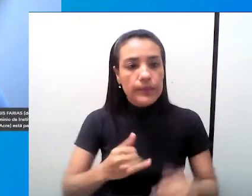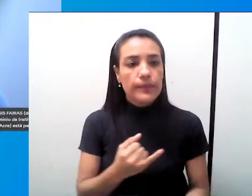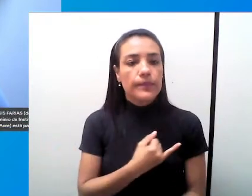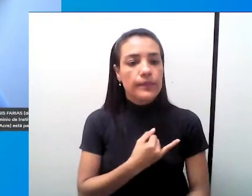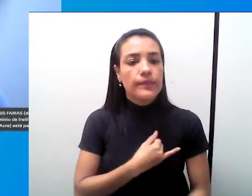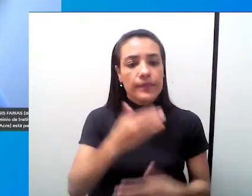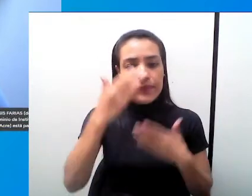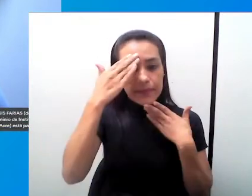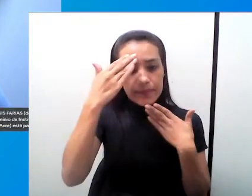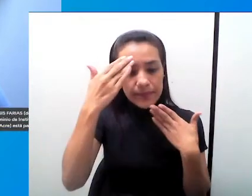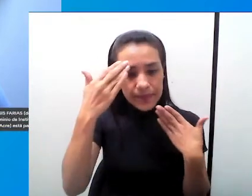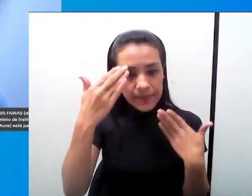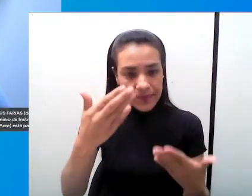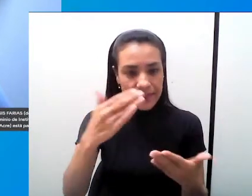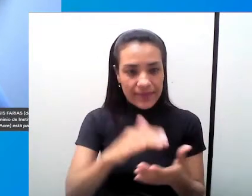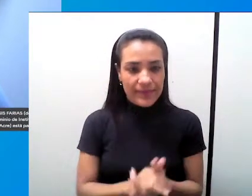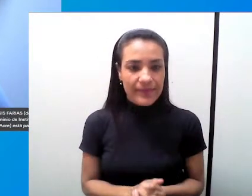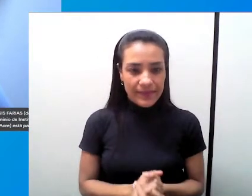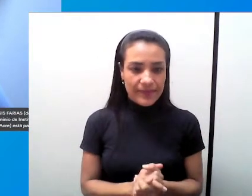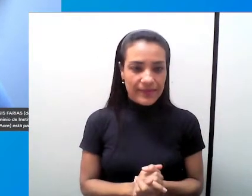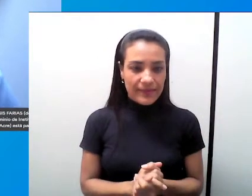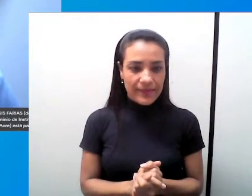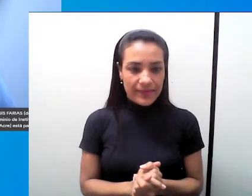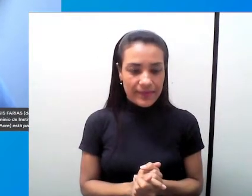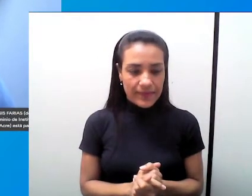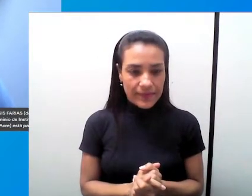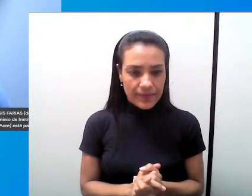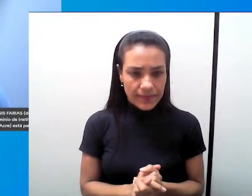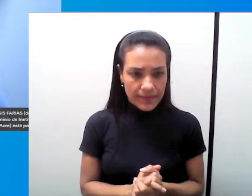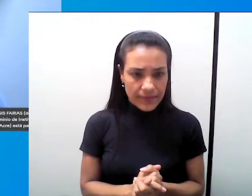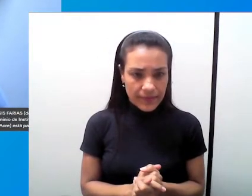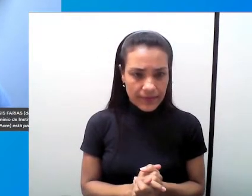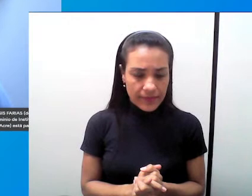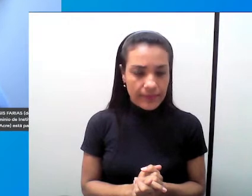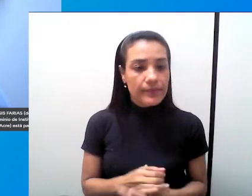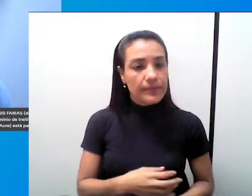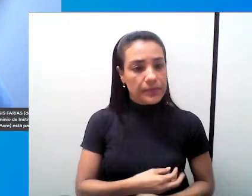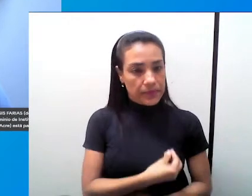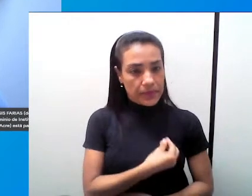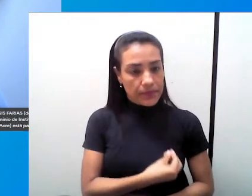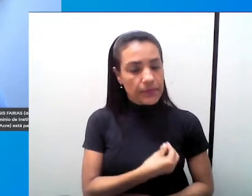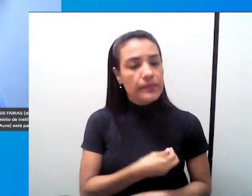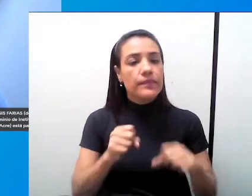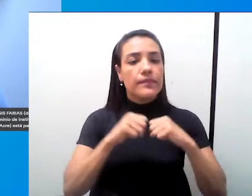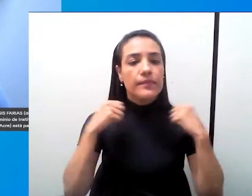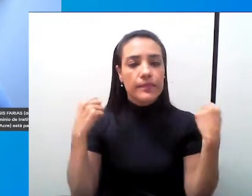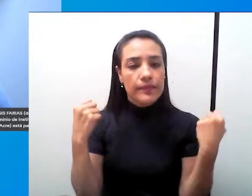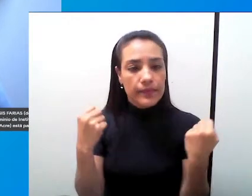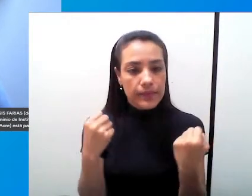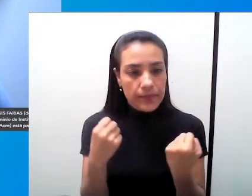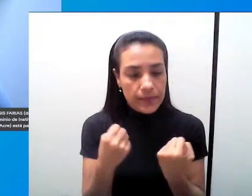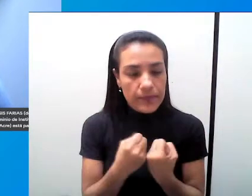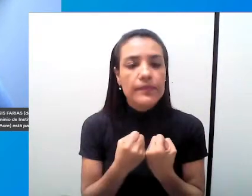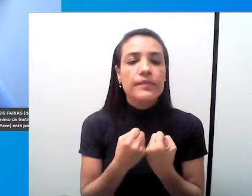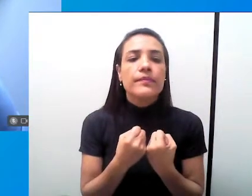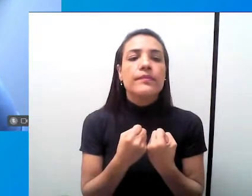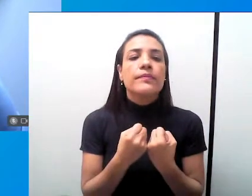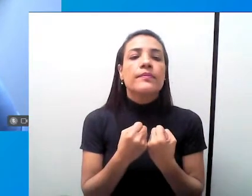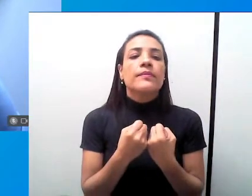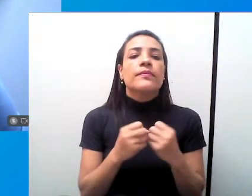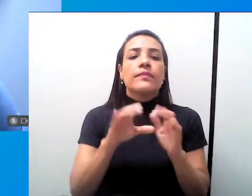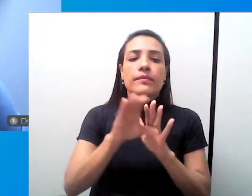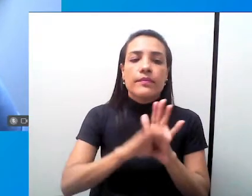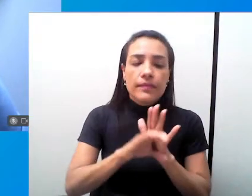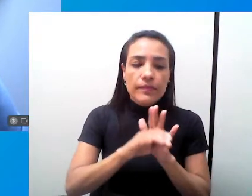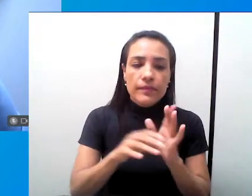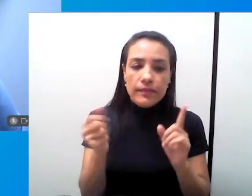e dizer que, de maneira muito honrosa, estamos aqui participando do seminário de curricularização da extensão, né,